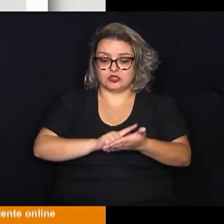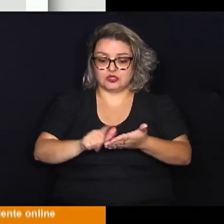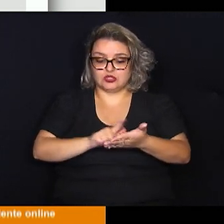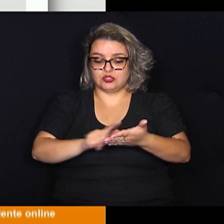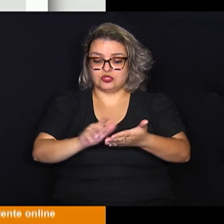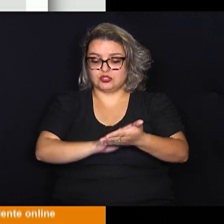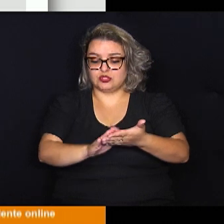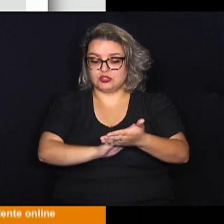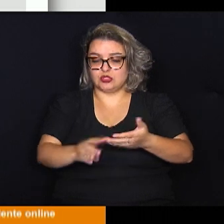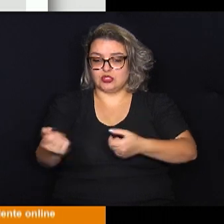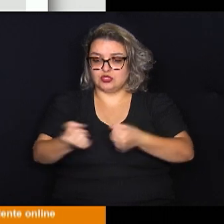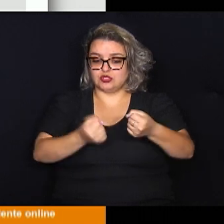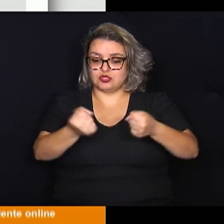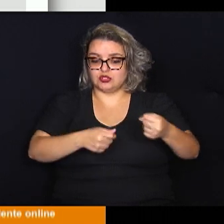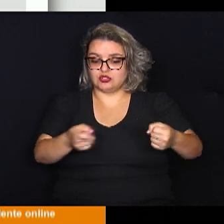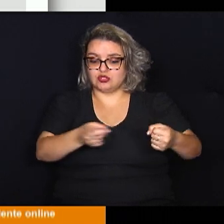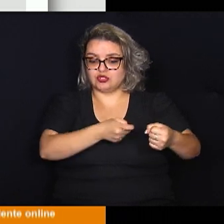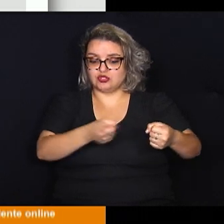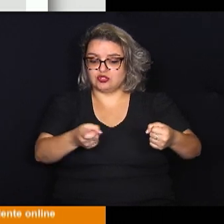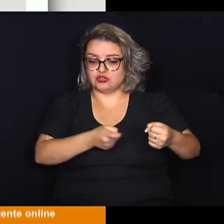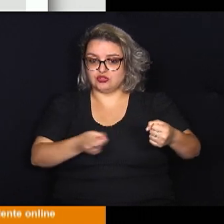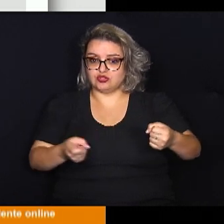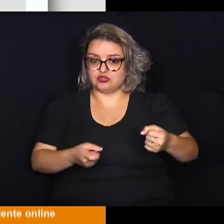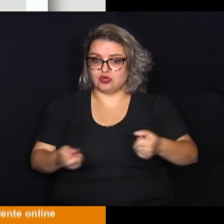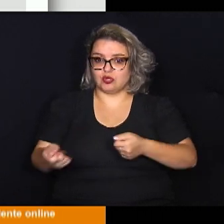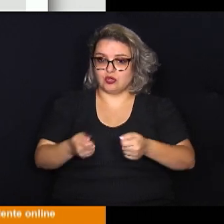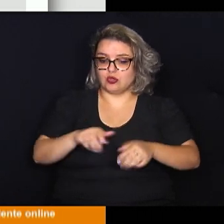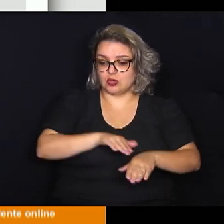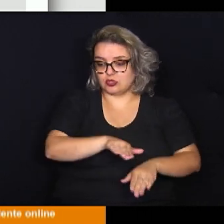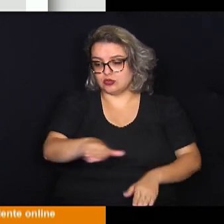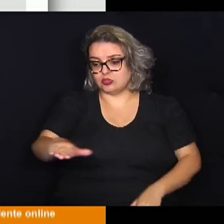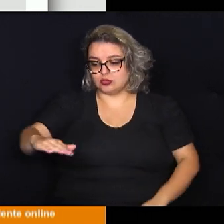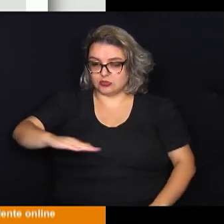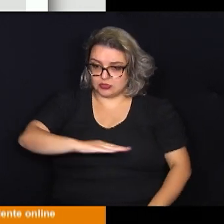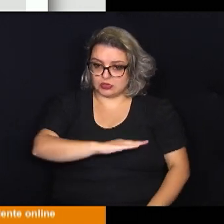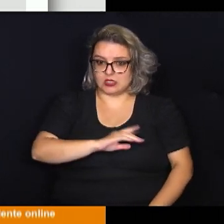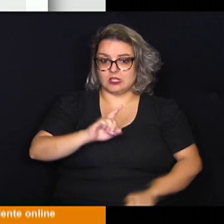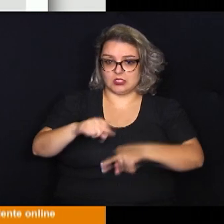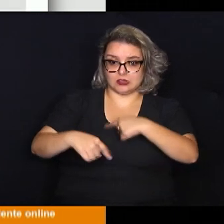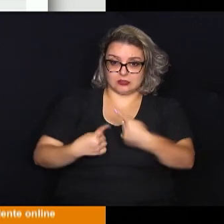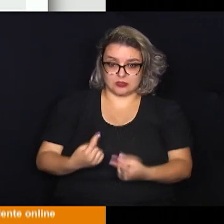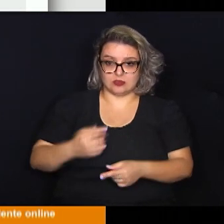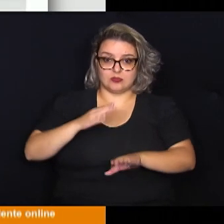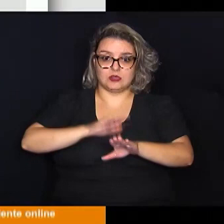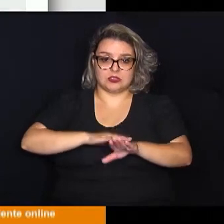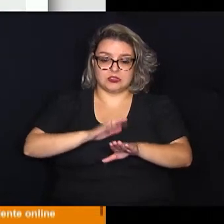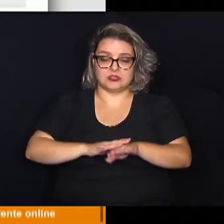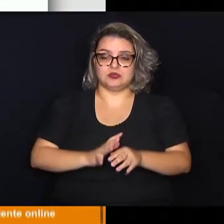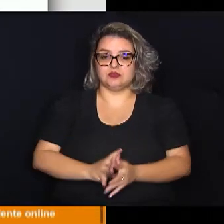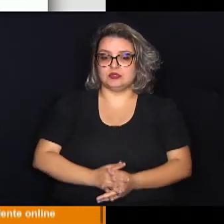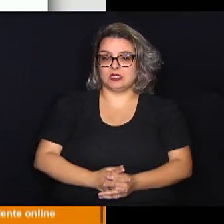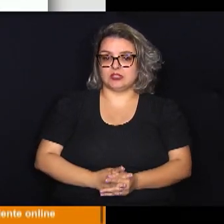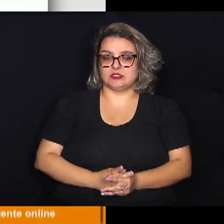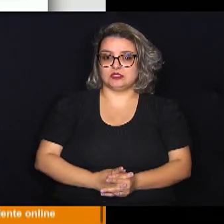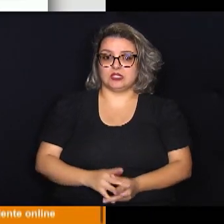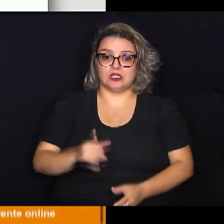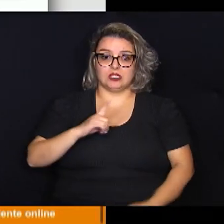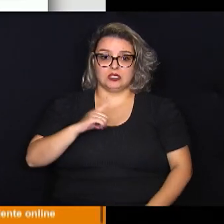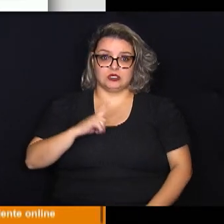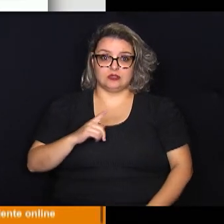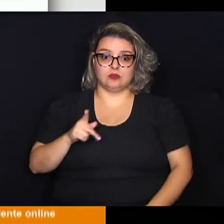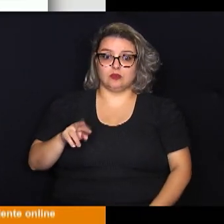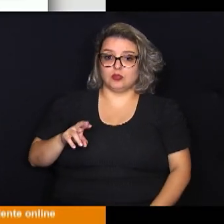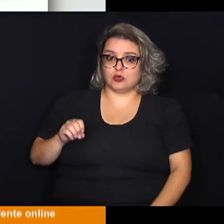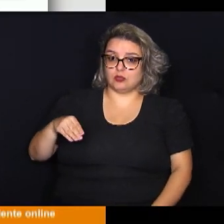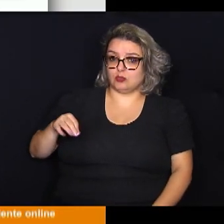a secagem, controle e entrada e saída desses carros, dentre outras atividades. Temos ainda para promotor